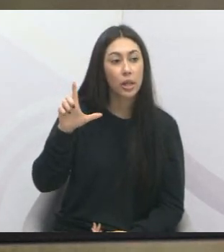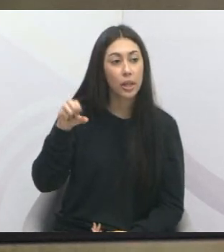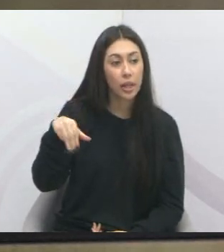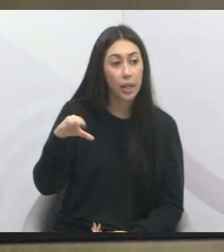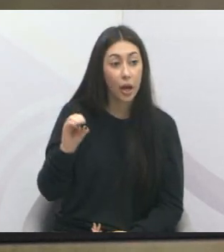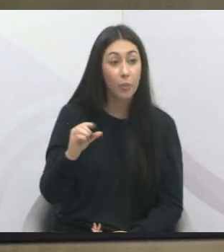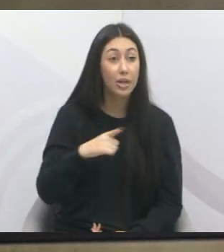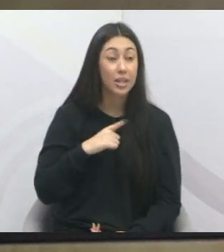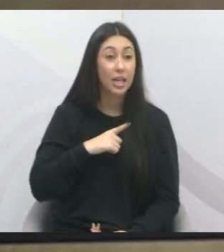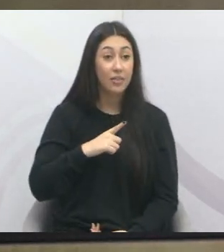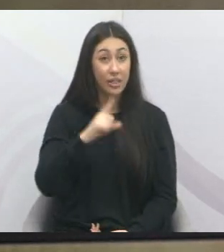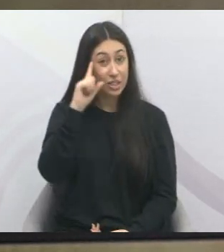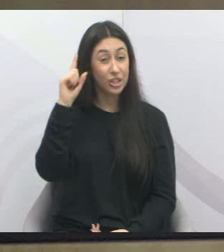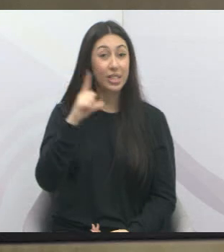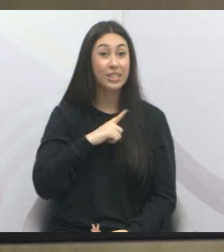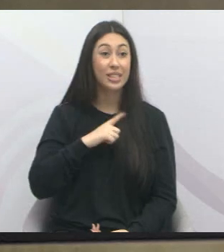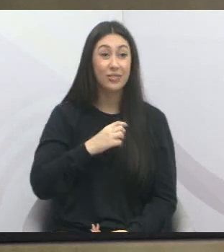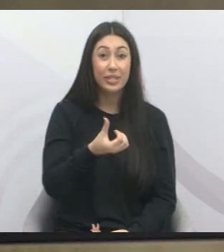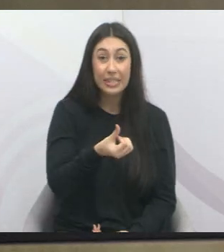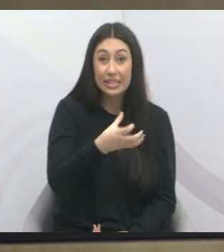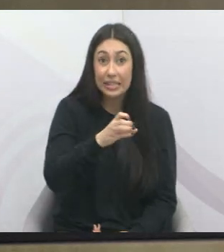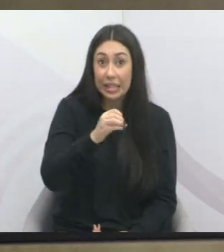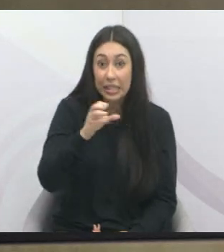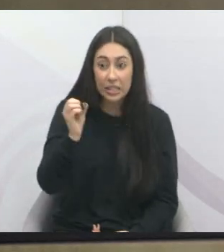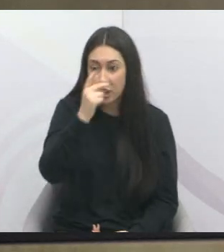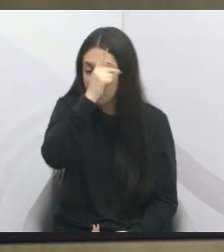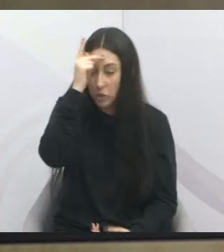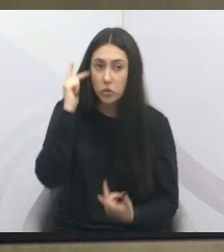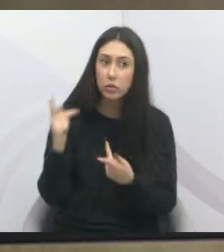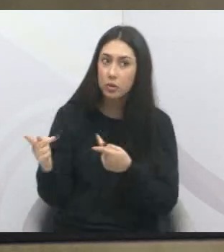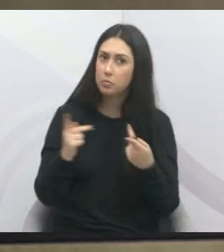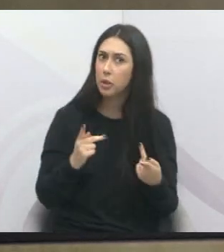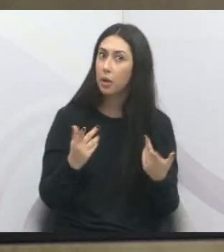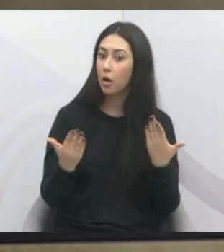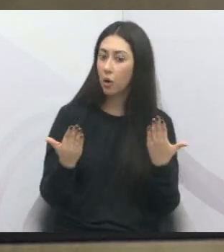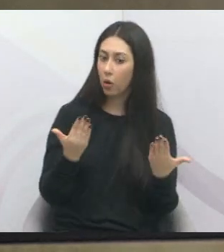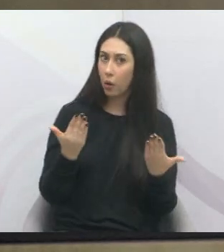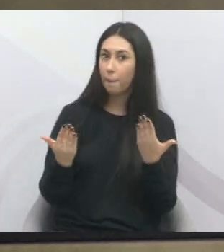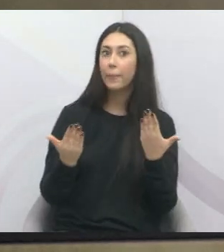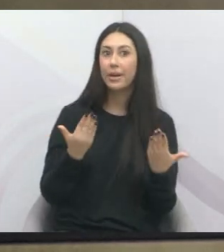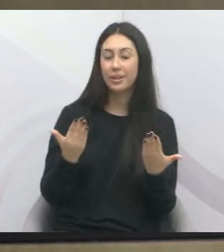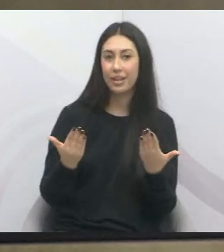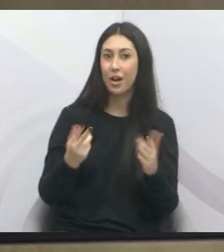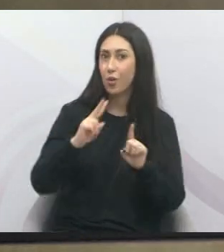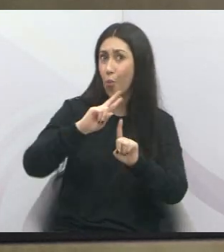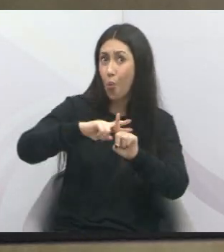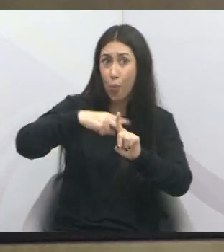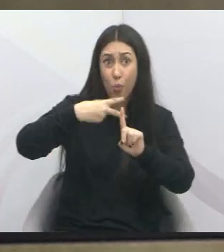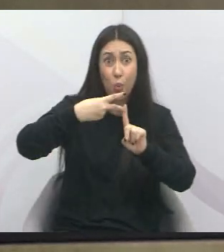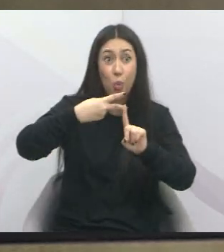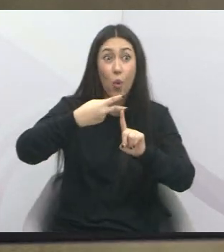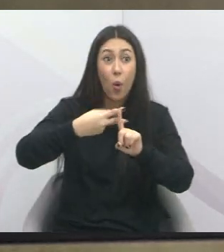tivemos dias que deu 600, 700 atendimentos. Veja bem, 600, 700 atendimentos, mais